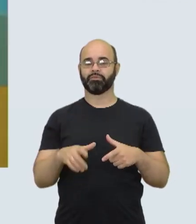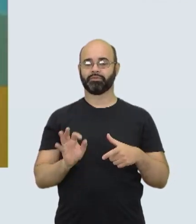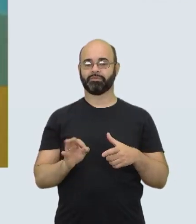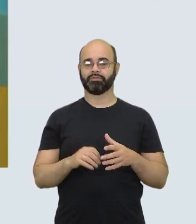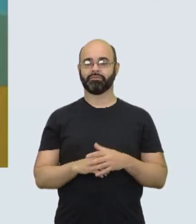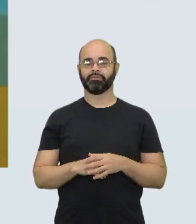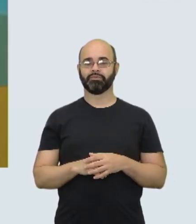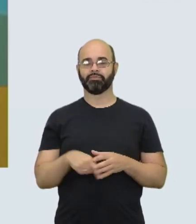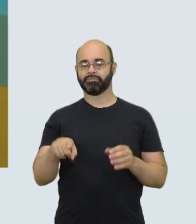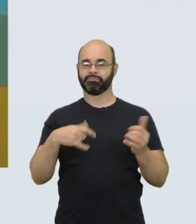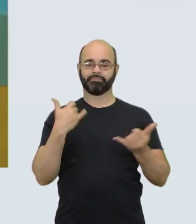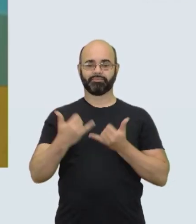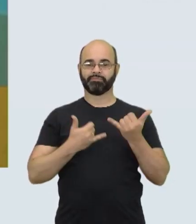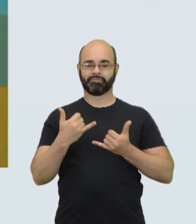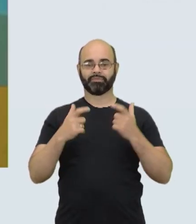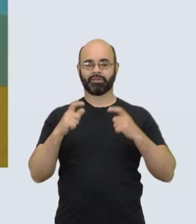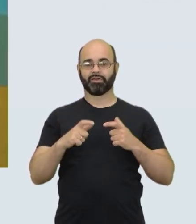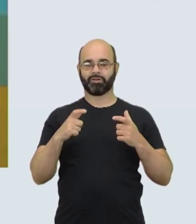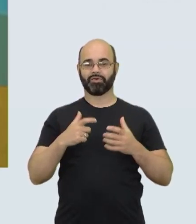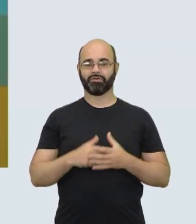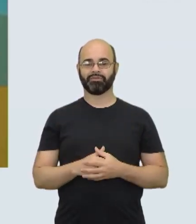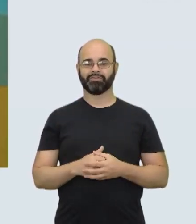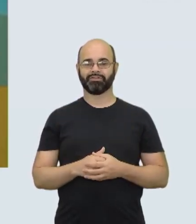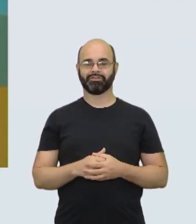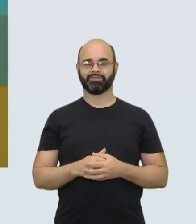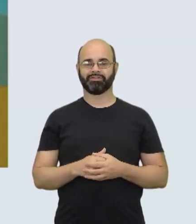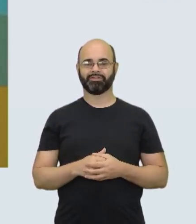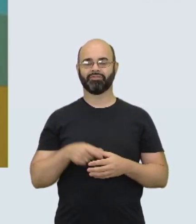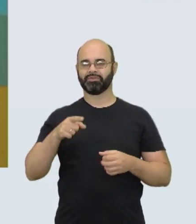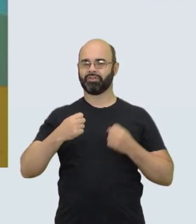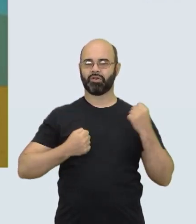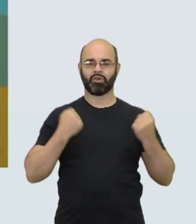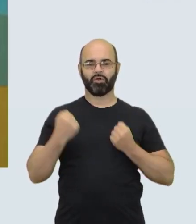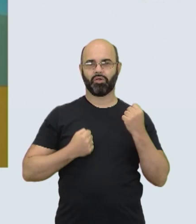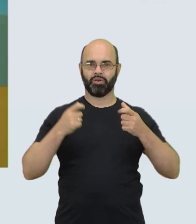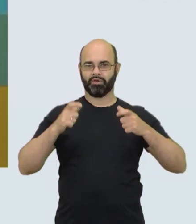É onde você brinca? É onde você corre?